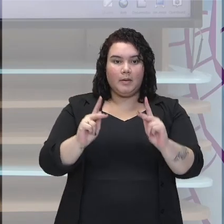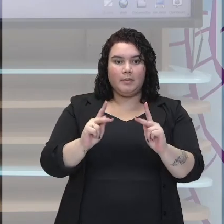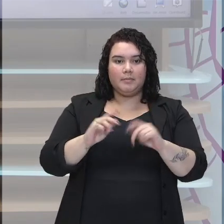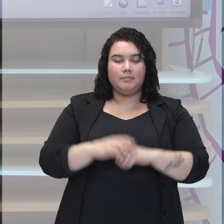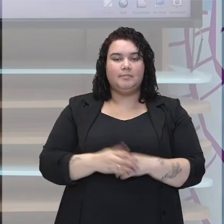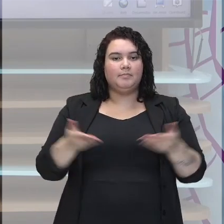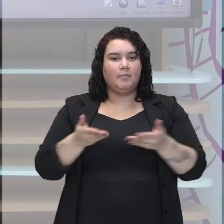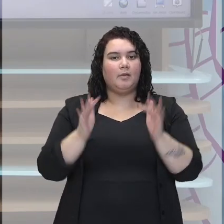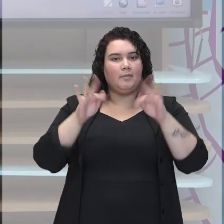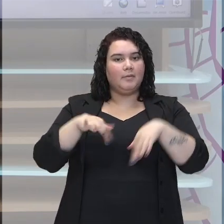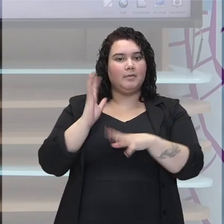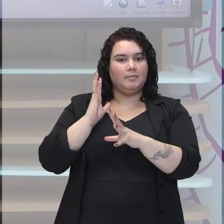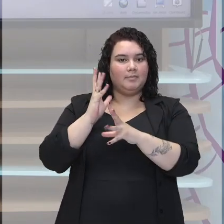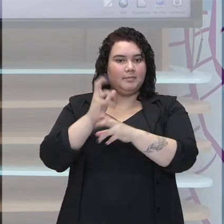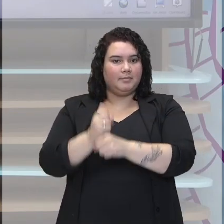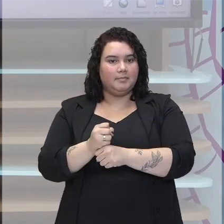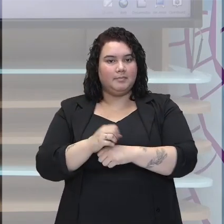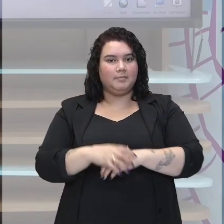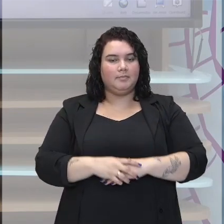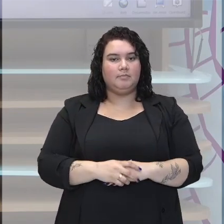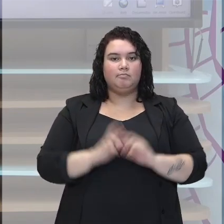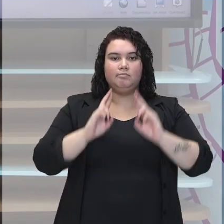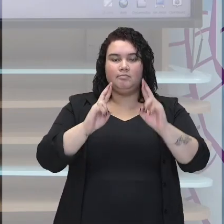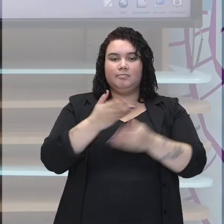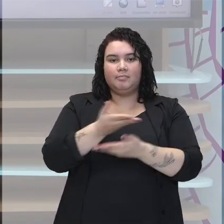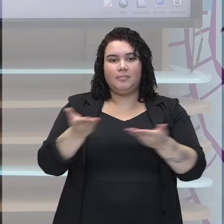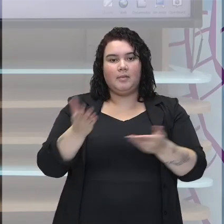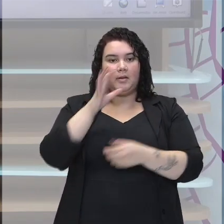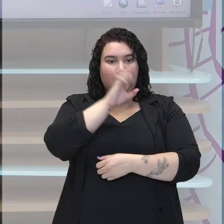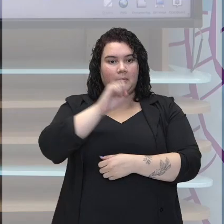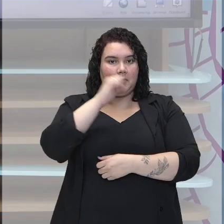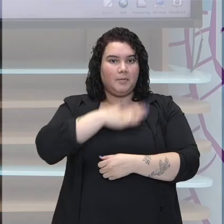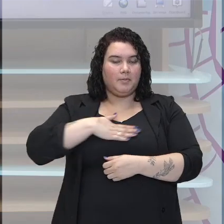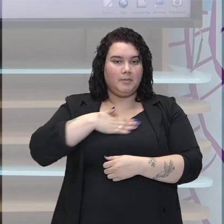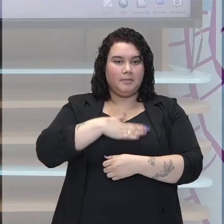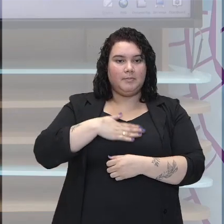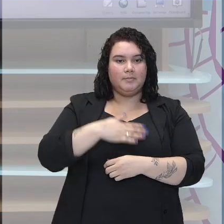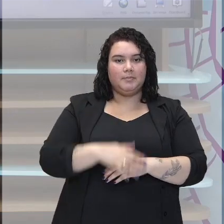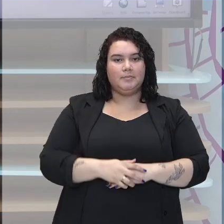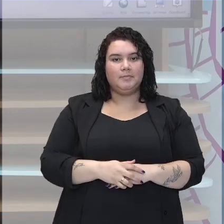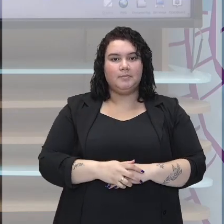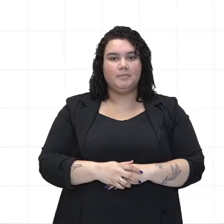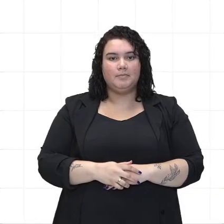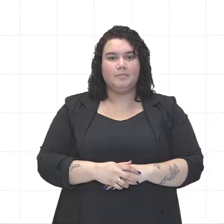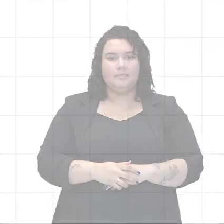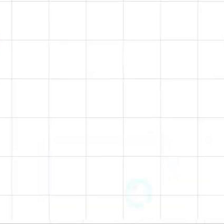essa é a nossa revisão. Espero aí que vocês tenham compreendido.